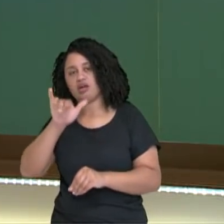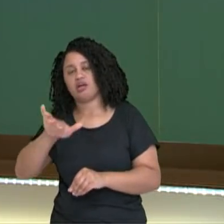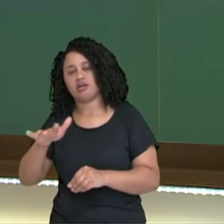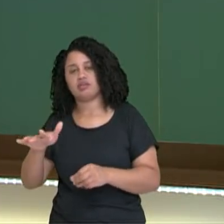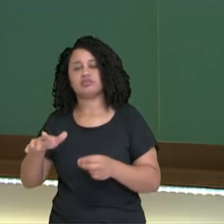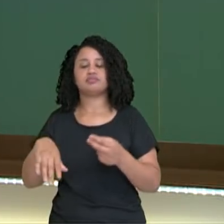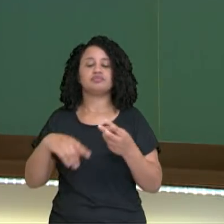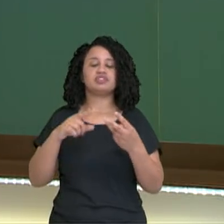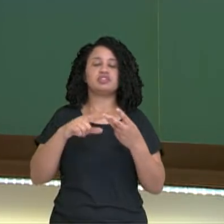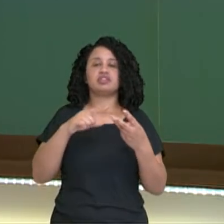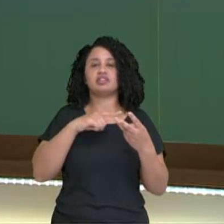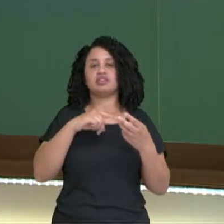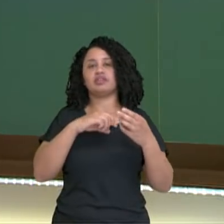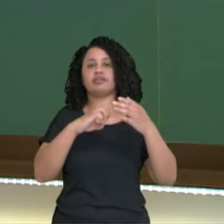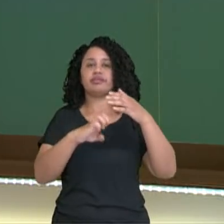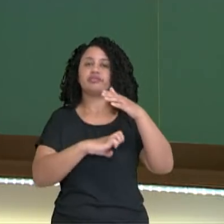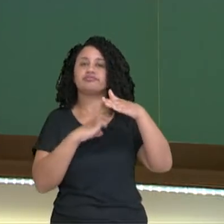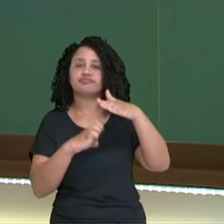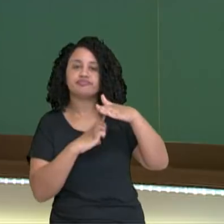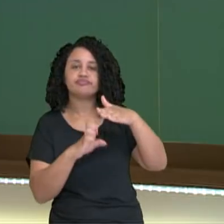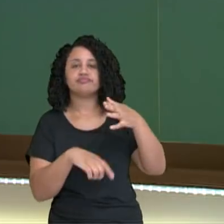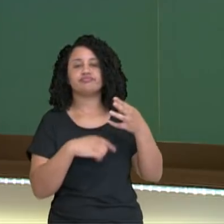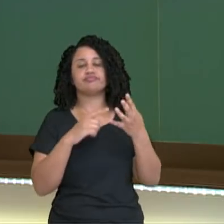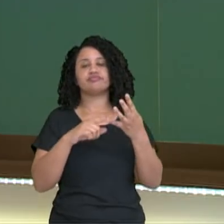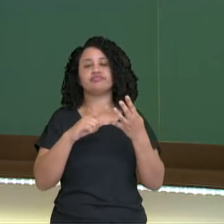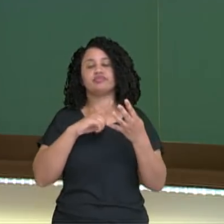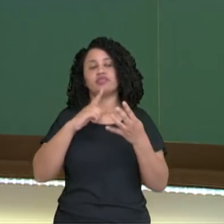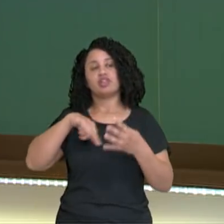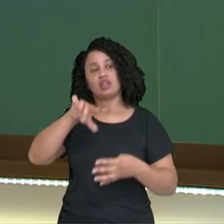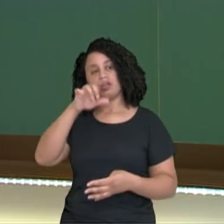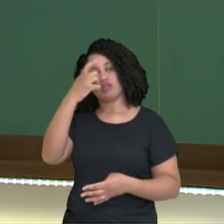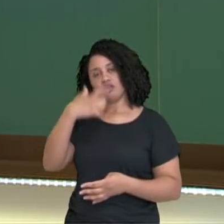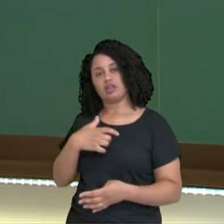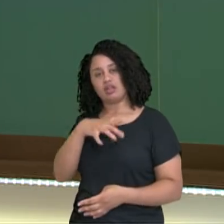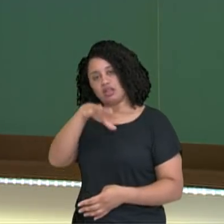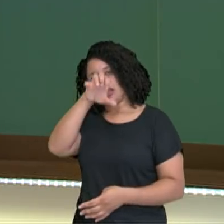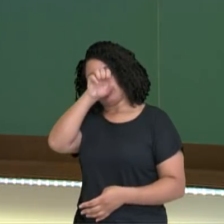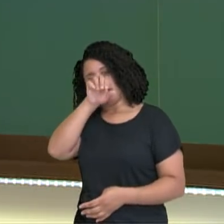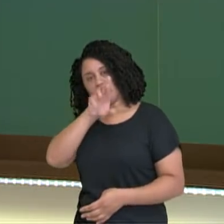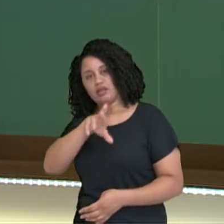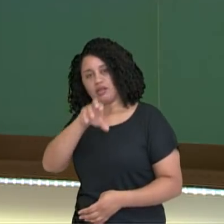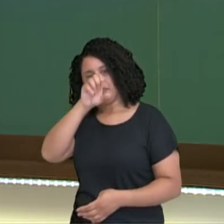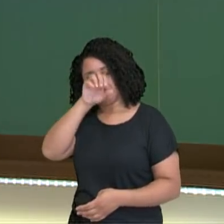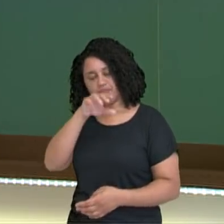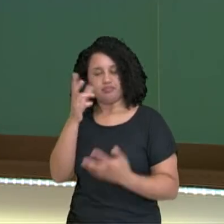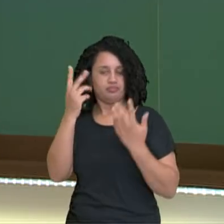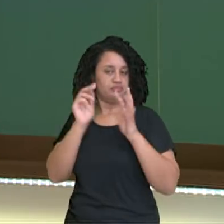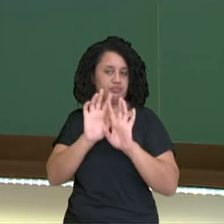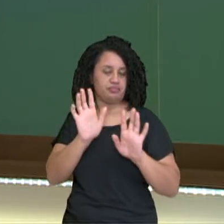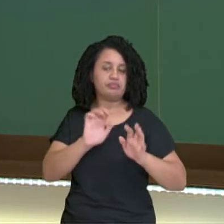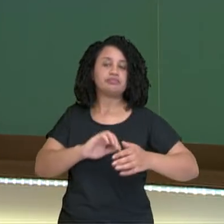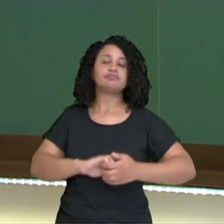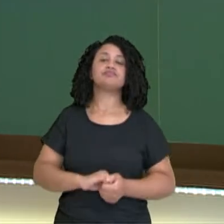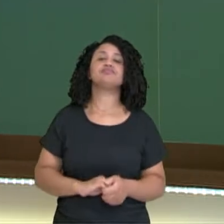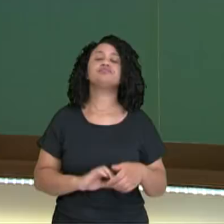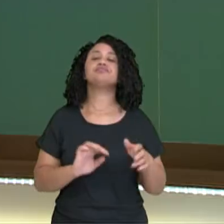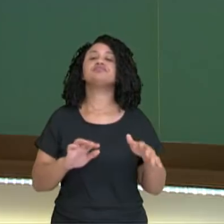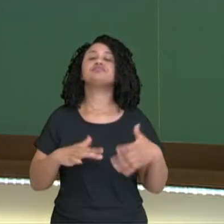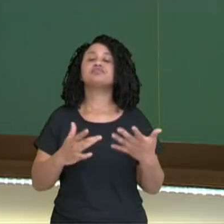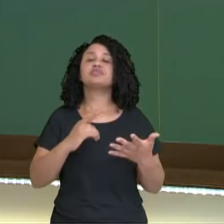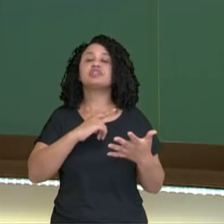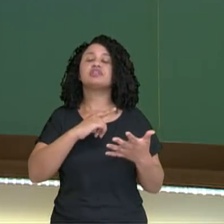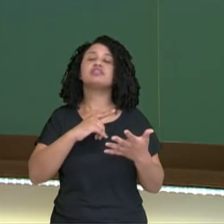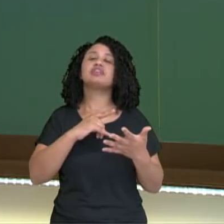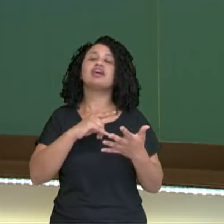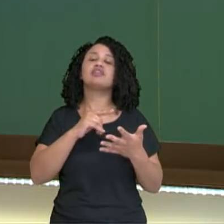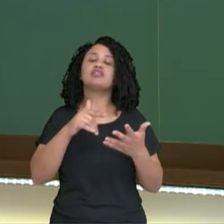as indústrias, nós temos a nossa respiração e a respiração animal, tá? Então, são